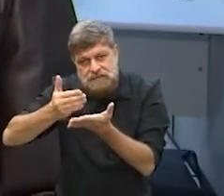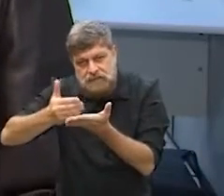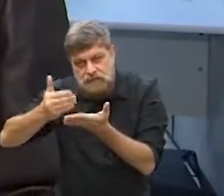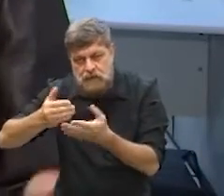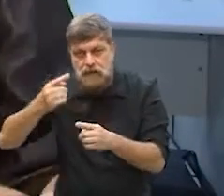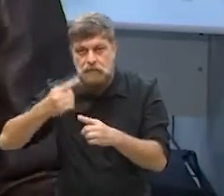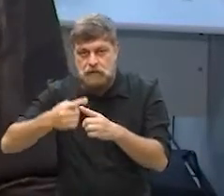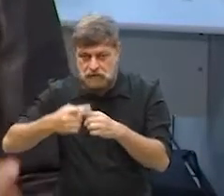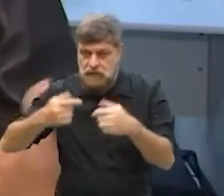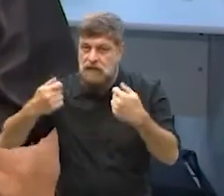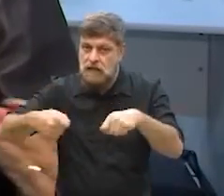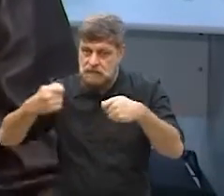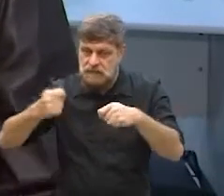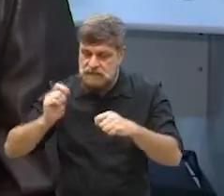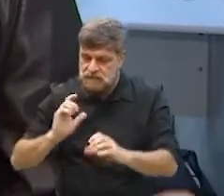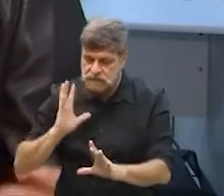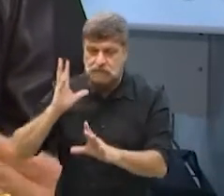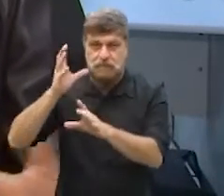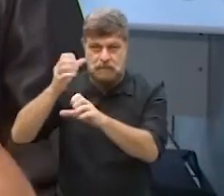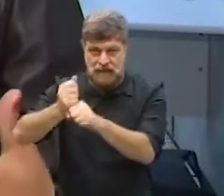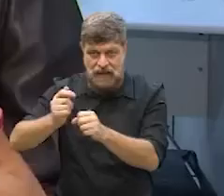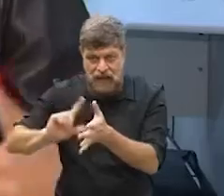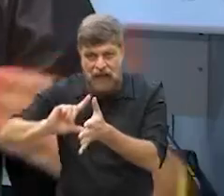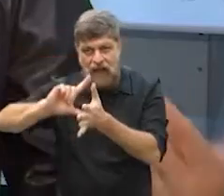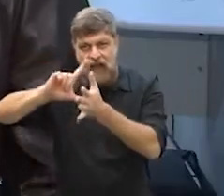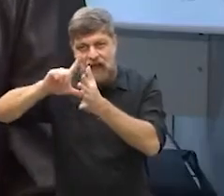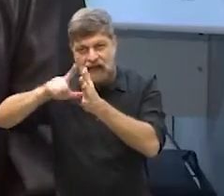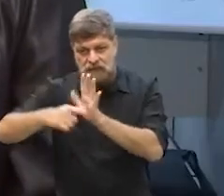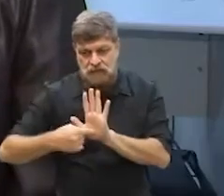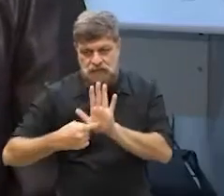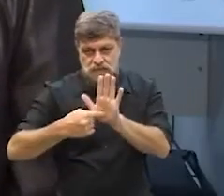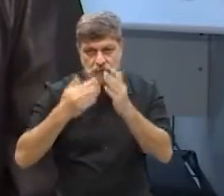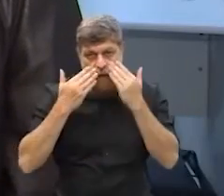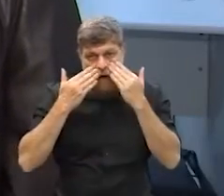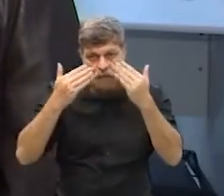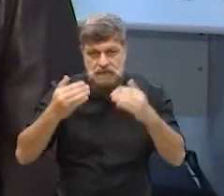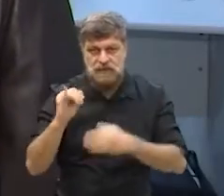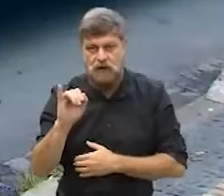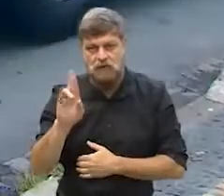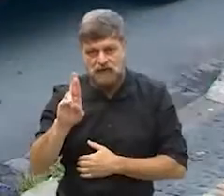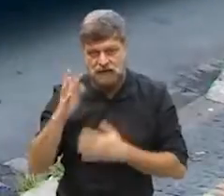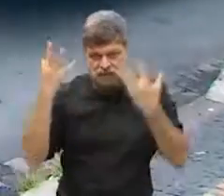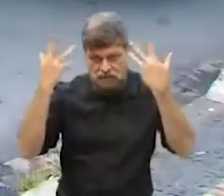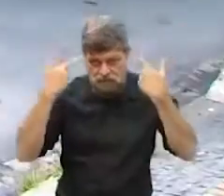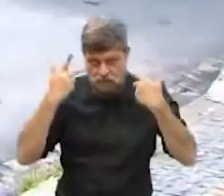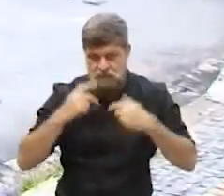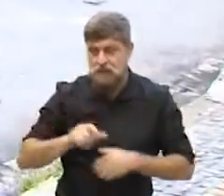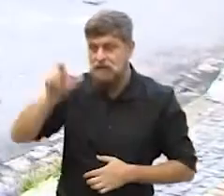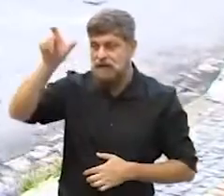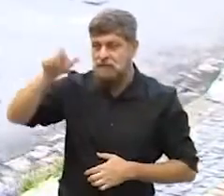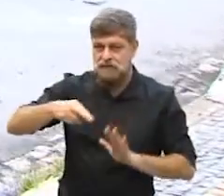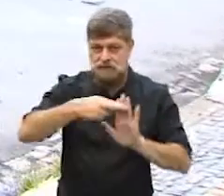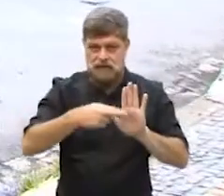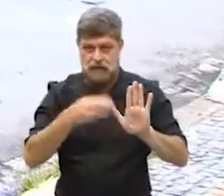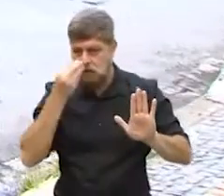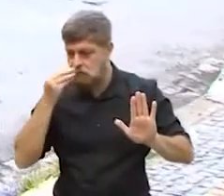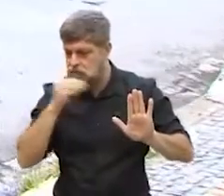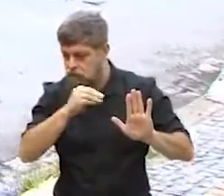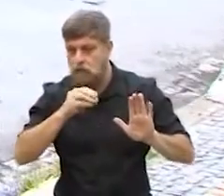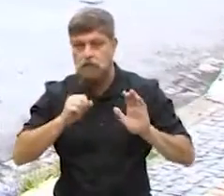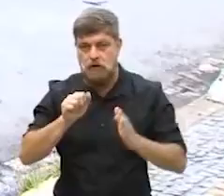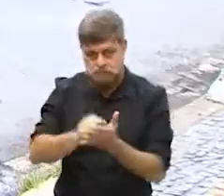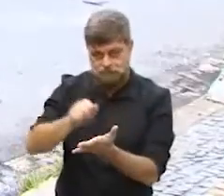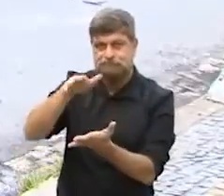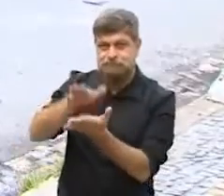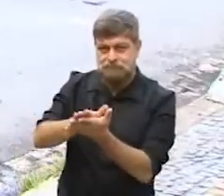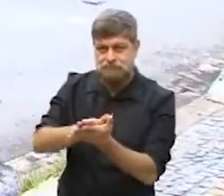parcelamento, porque é necessário o parcelamento para, após isso, fazer a declaração anual de faturamento. Quem não se regularizar pode